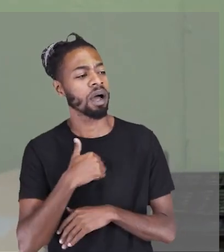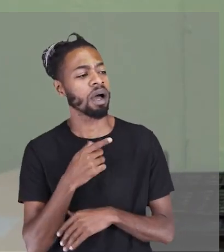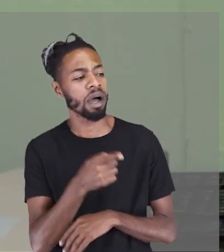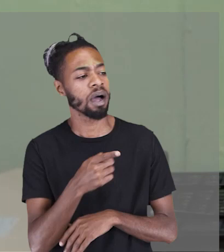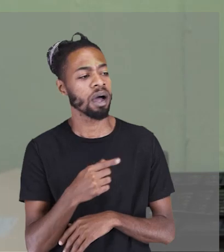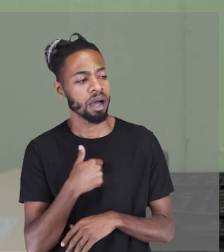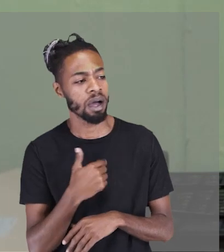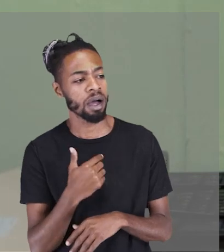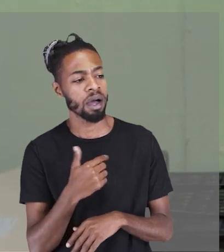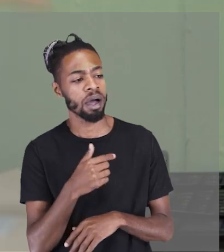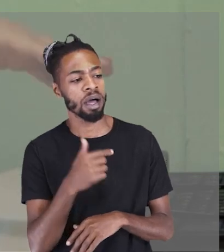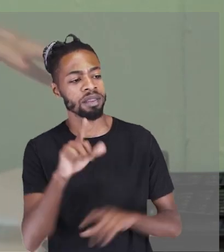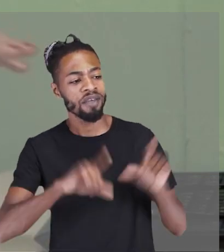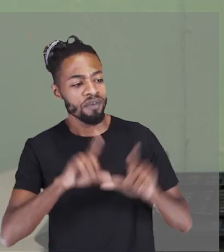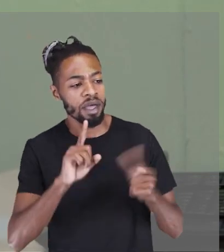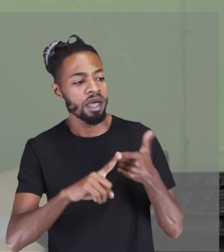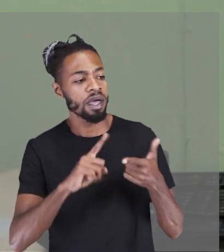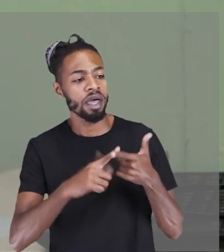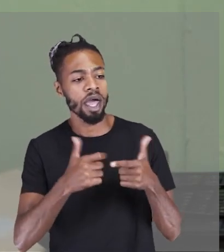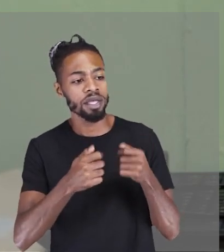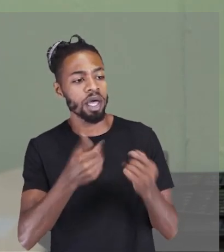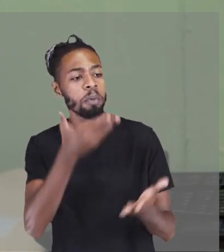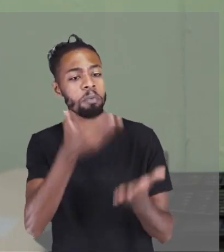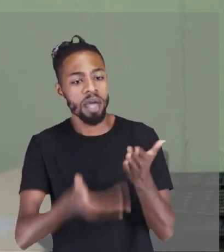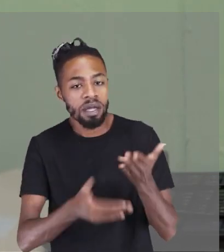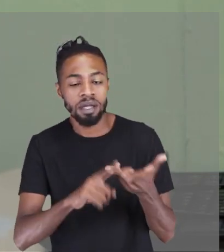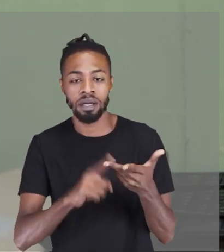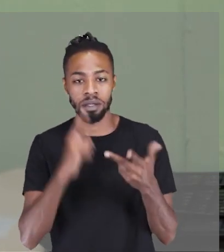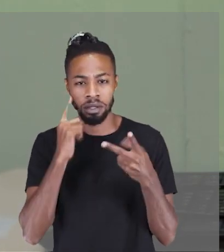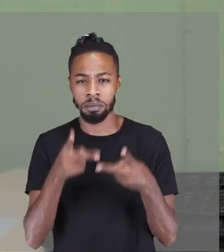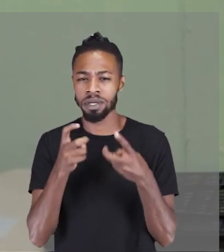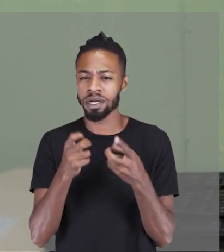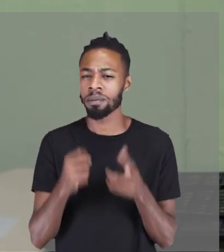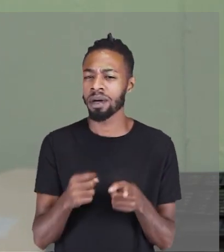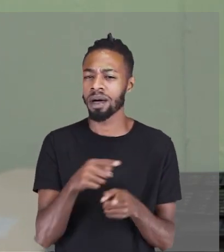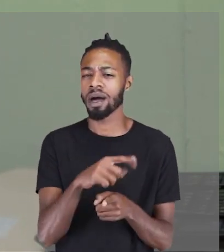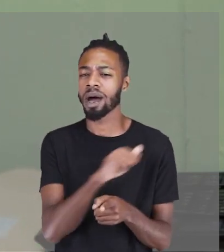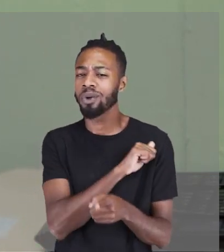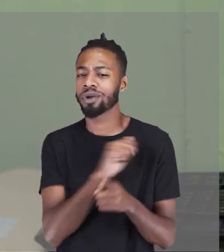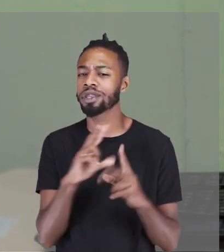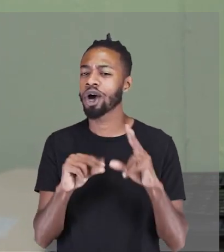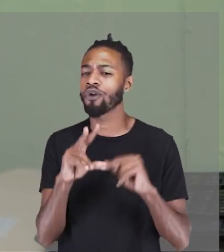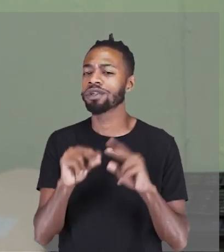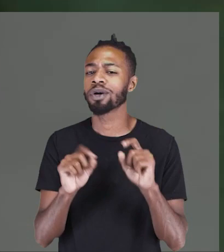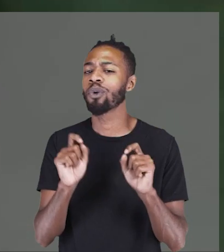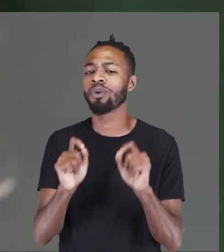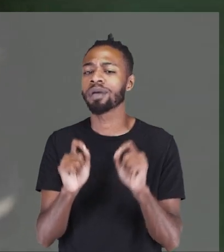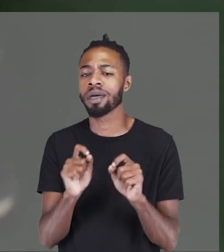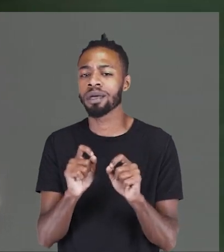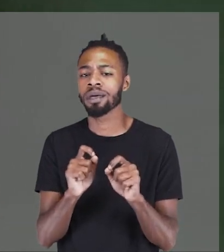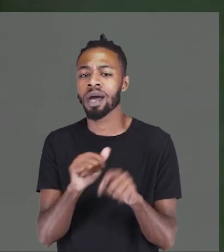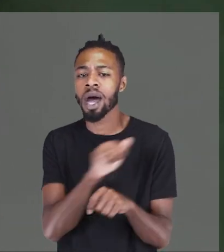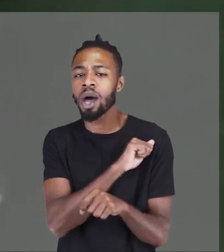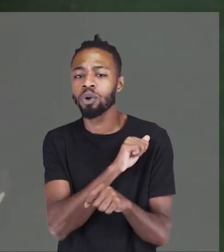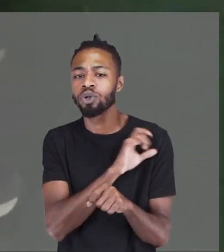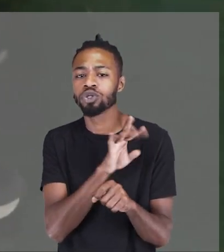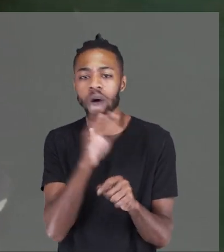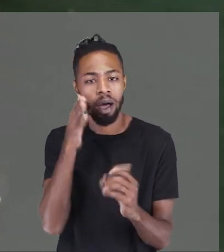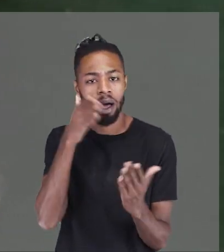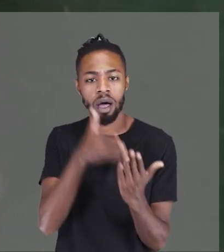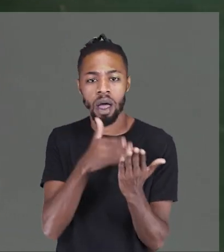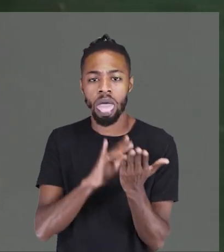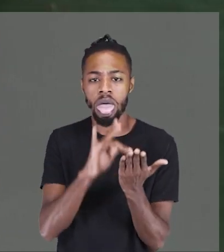ele disso, eu vou tirar a TV, eu vou tirar... E aí você percebe com quem esse aluno tá conversando sempre. Ele está conversando só